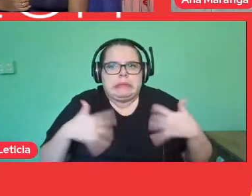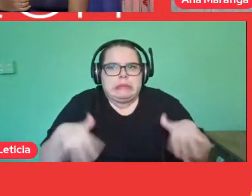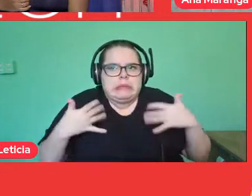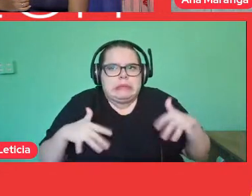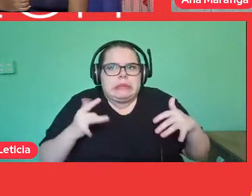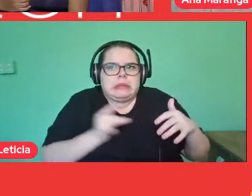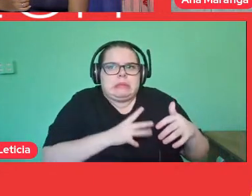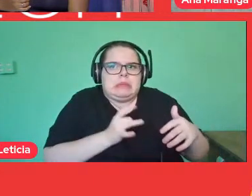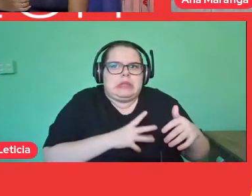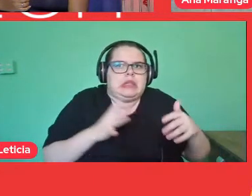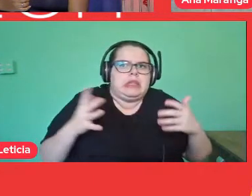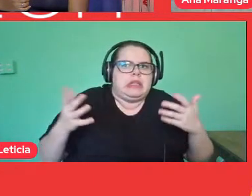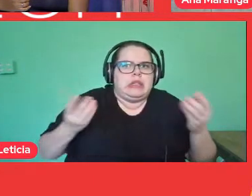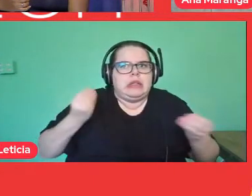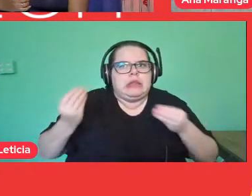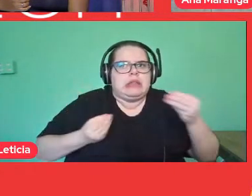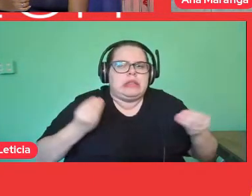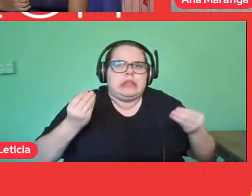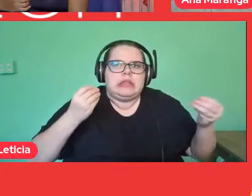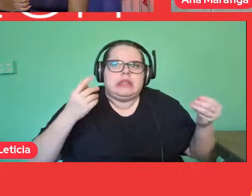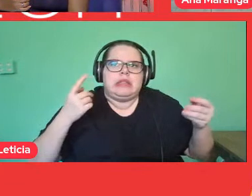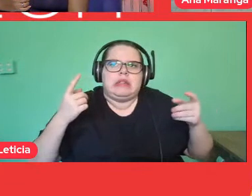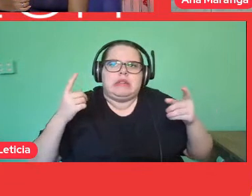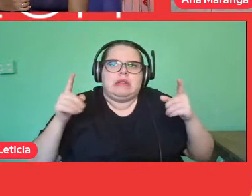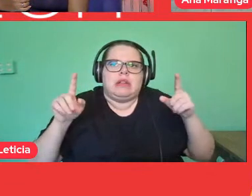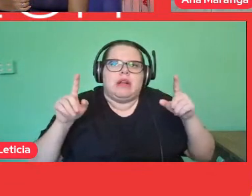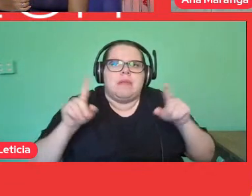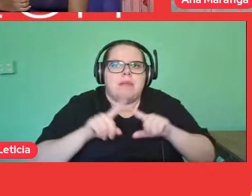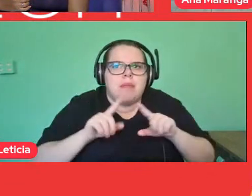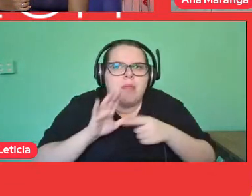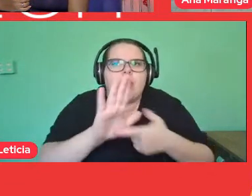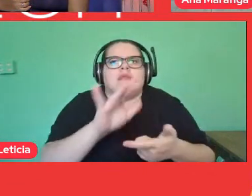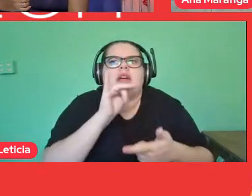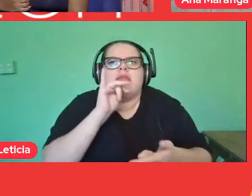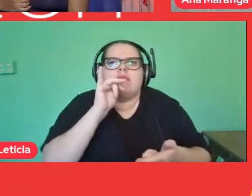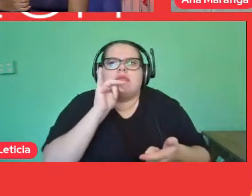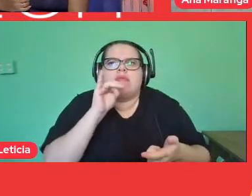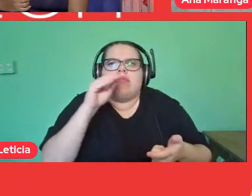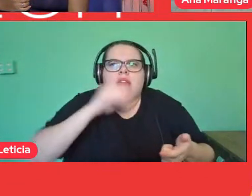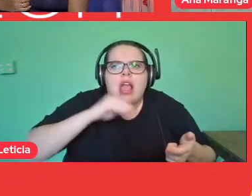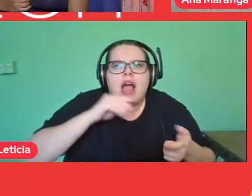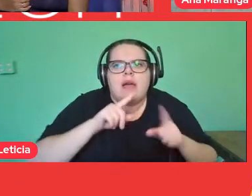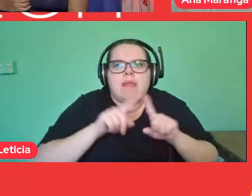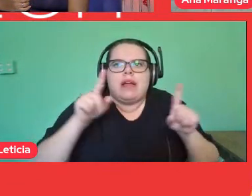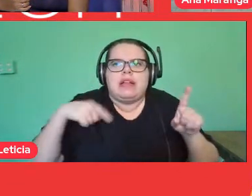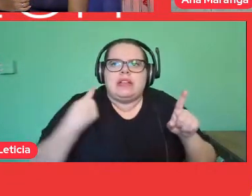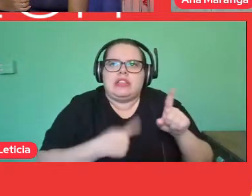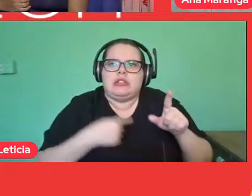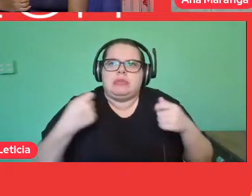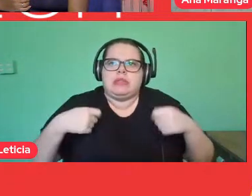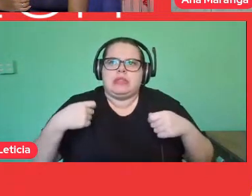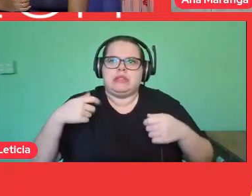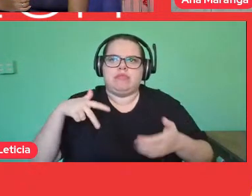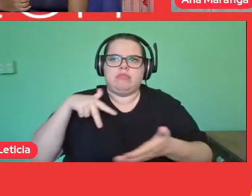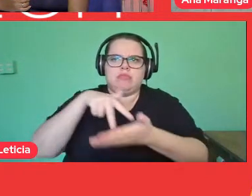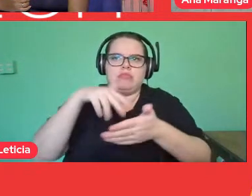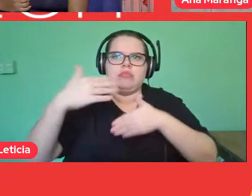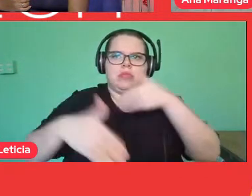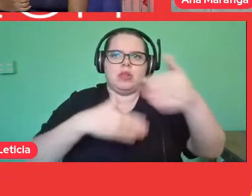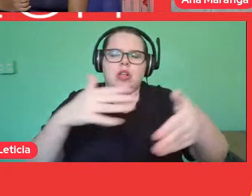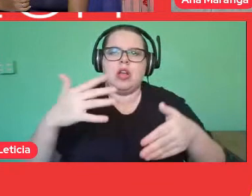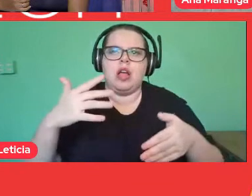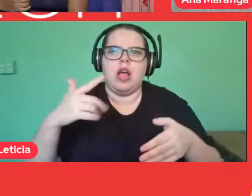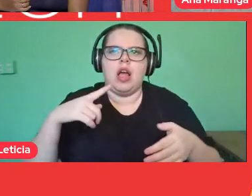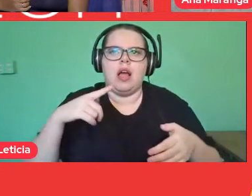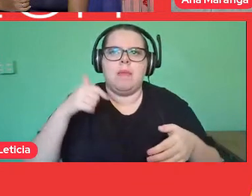vulnerável, de demonstrar nossas fraquezas, só que é justamente isso que nos leva adiante, né? E acho que para mulheres